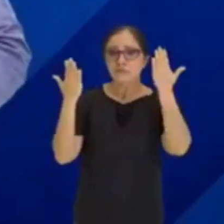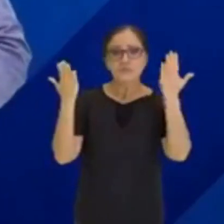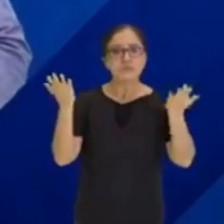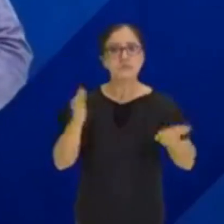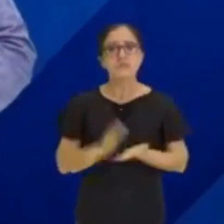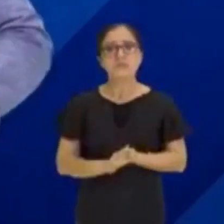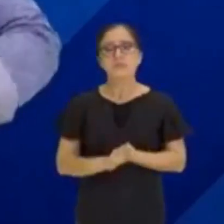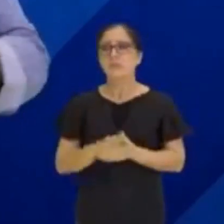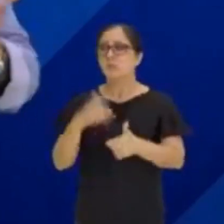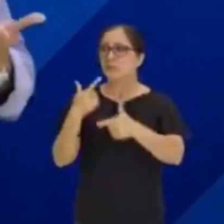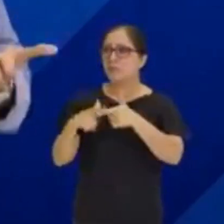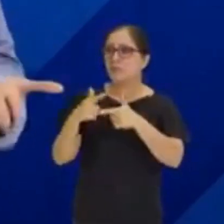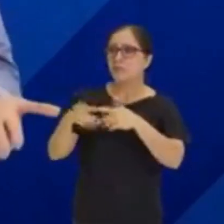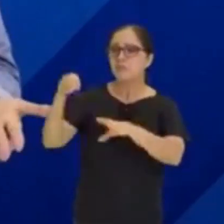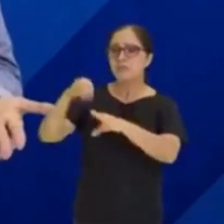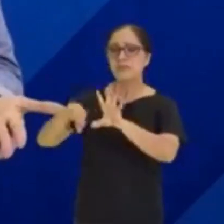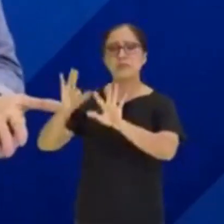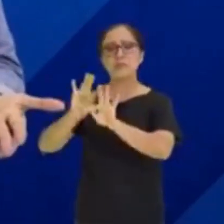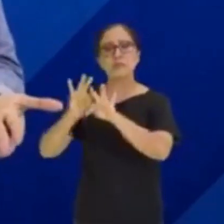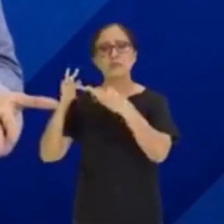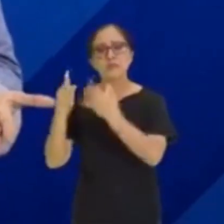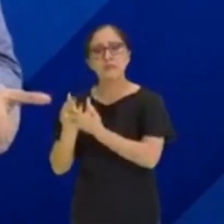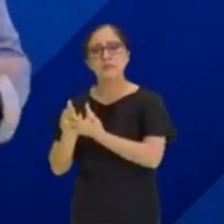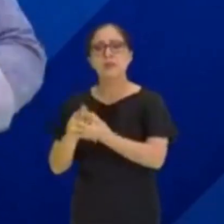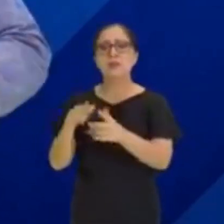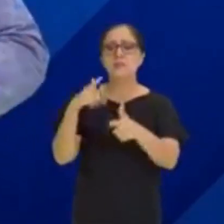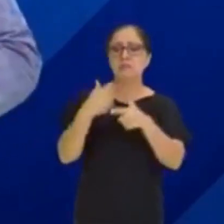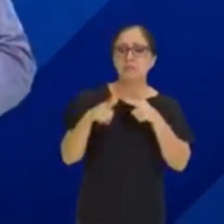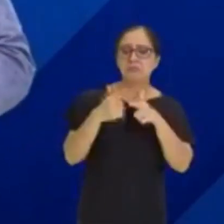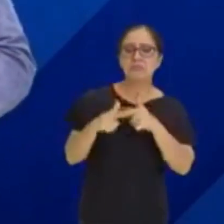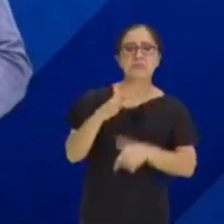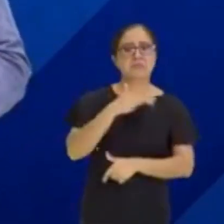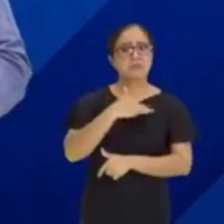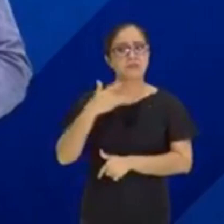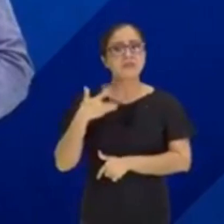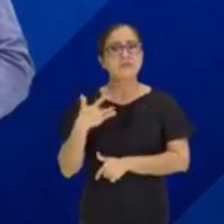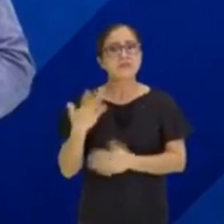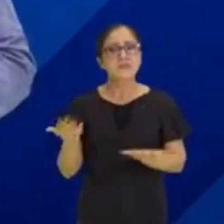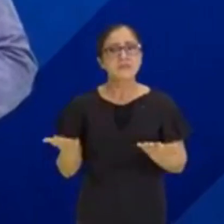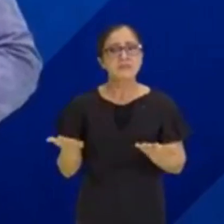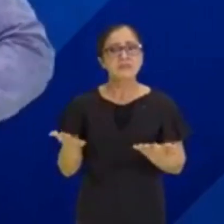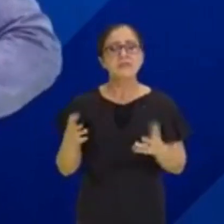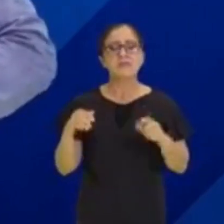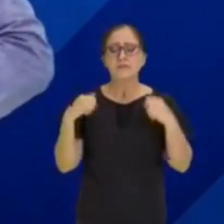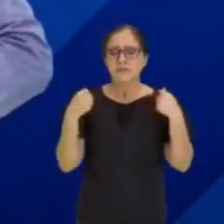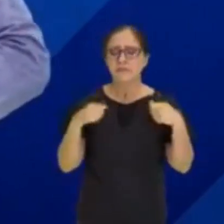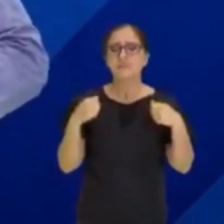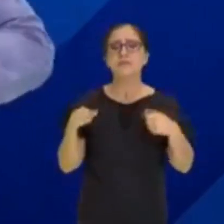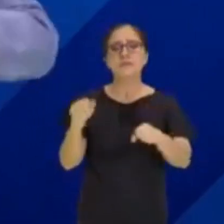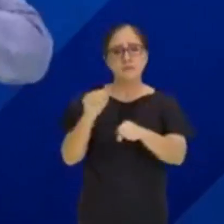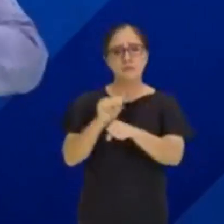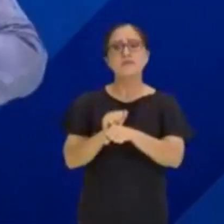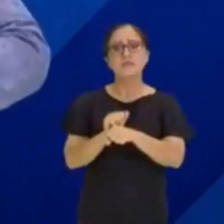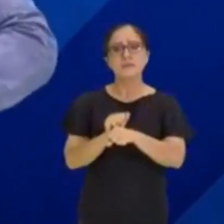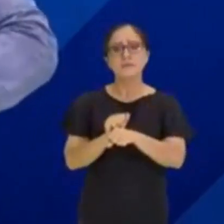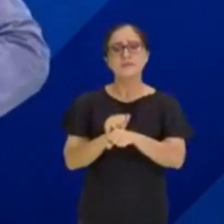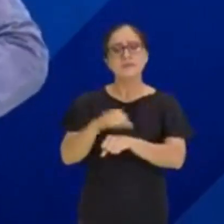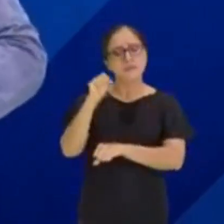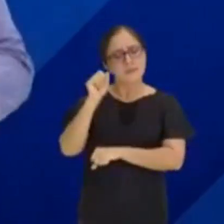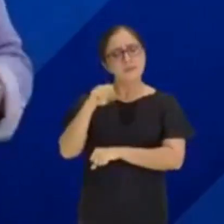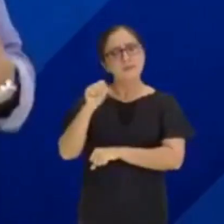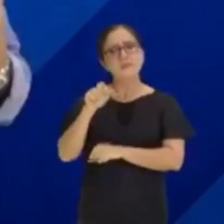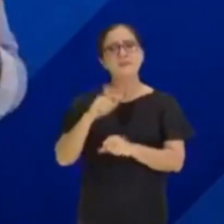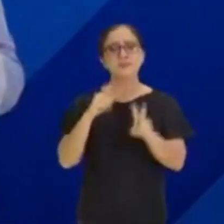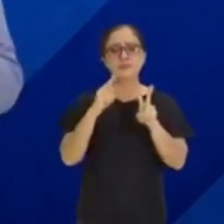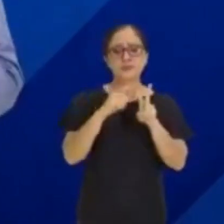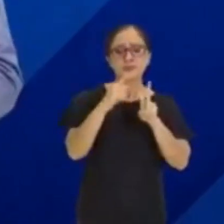problemas familiares, problemas de saúde. Nós precisamos sim parar de vez em quando. E os dois textos, mesmo que de forma